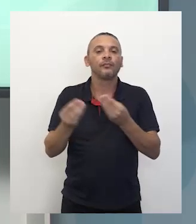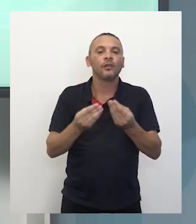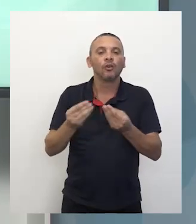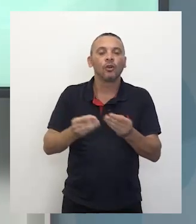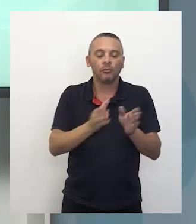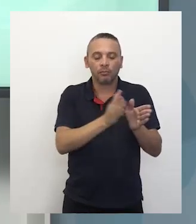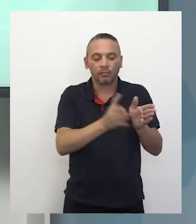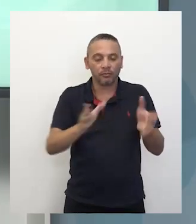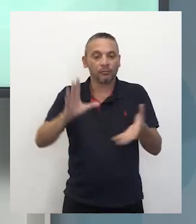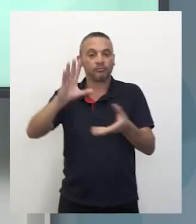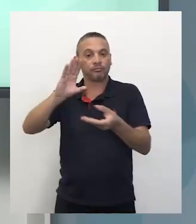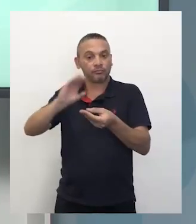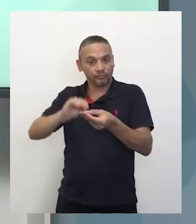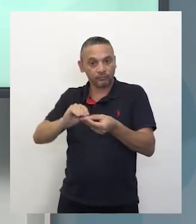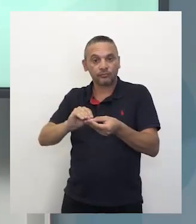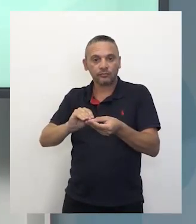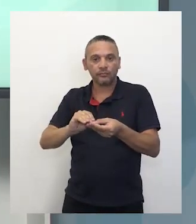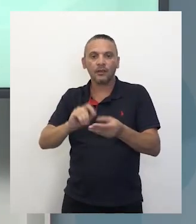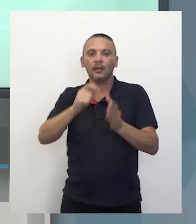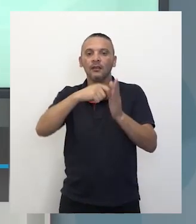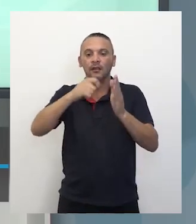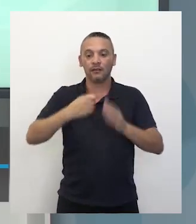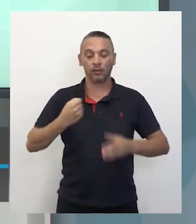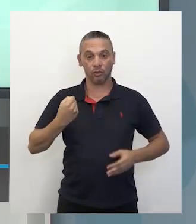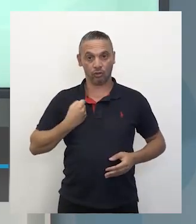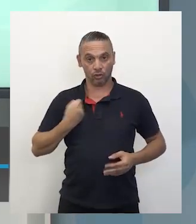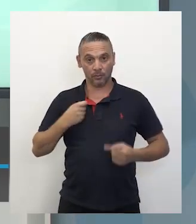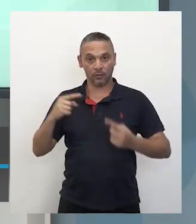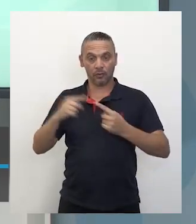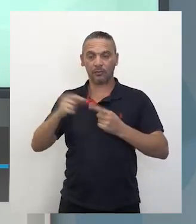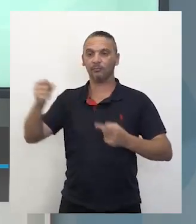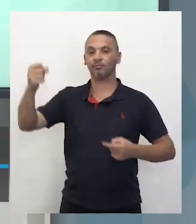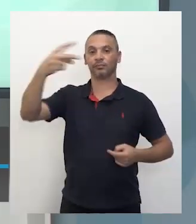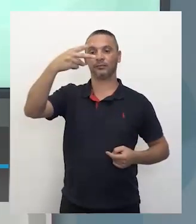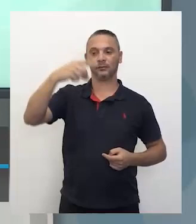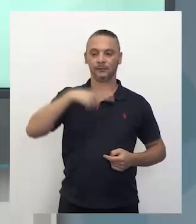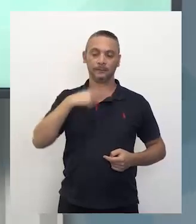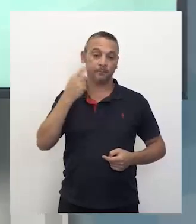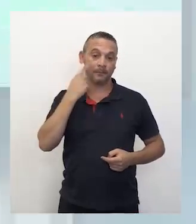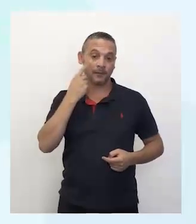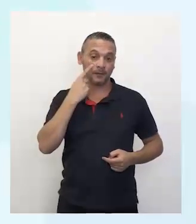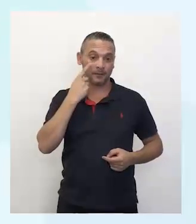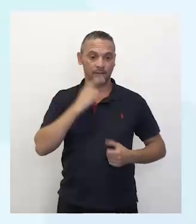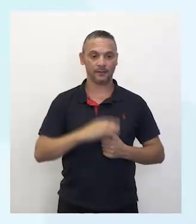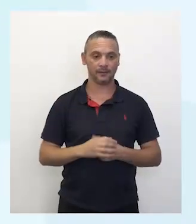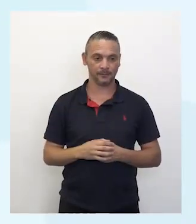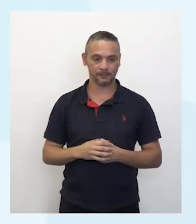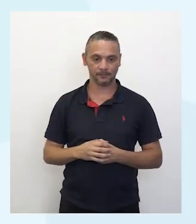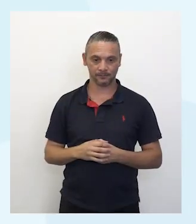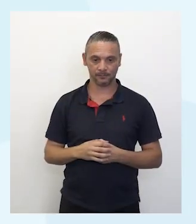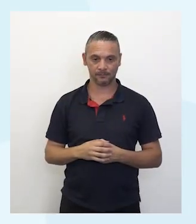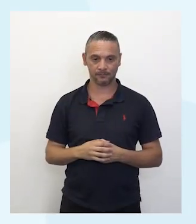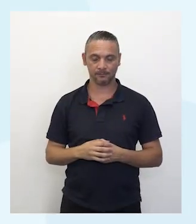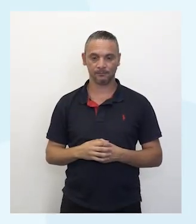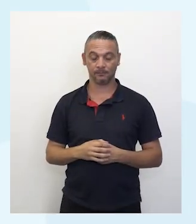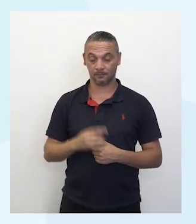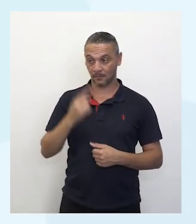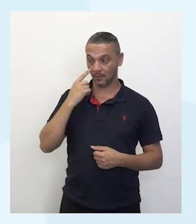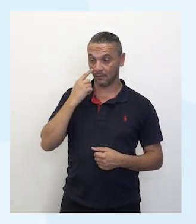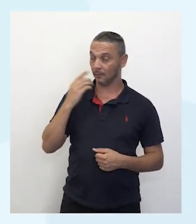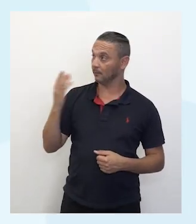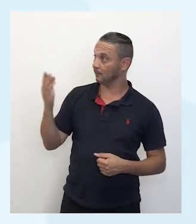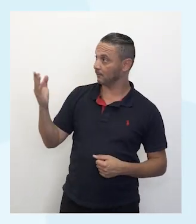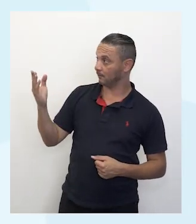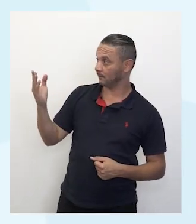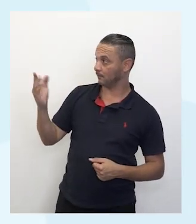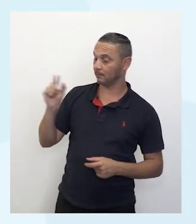decompor em fatores primos? Para escrever esse número na forma de potência. Então, olha lá, ó. Vou apagar aqui, licença aí, rapidinho. Olha lá, o